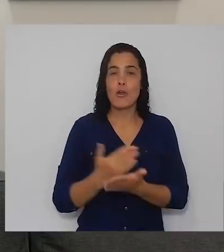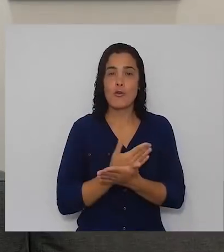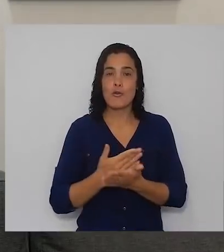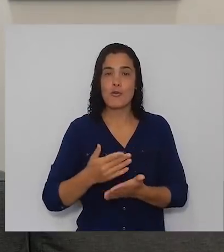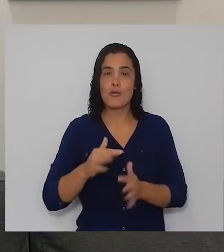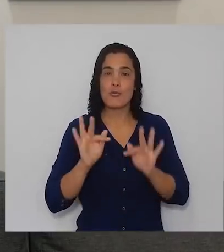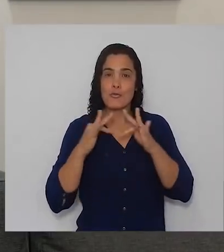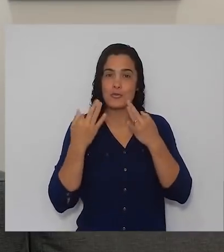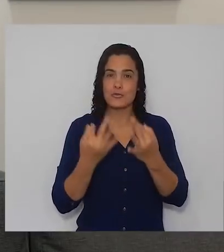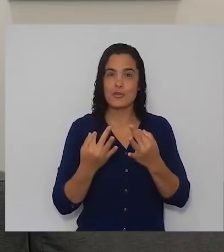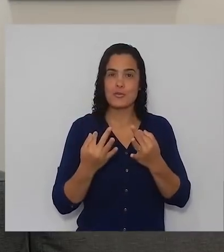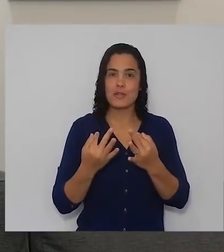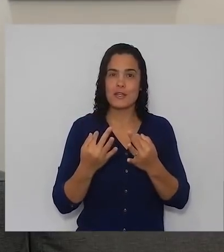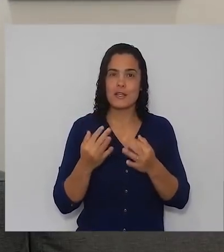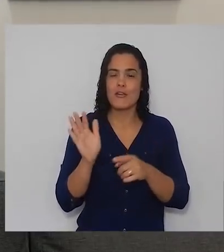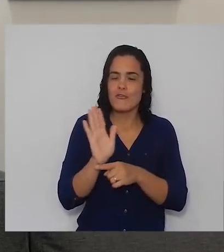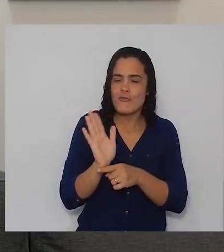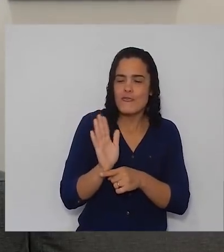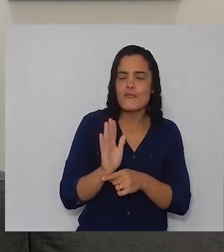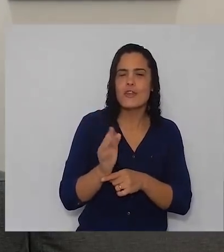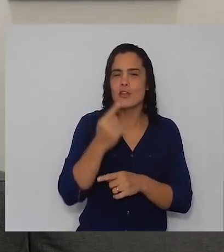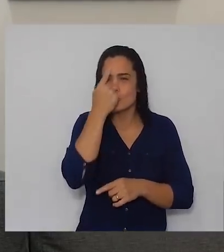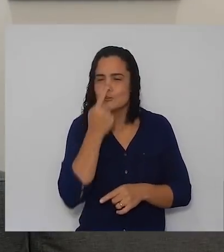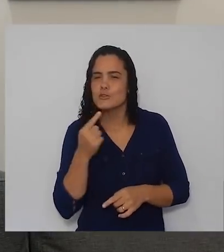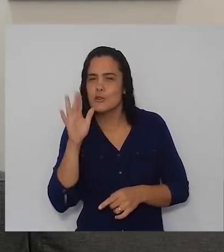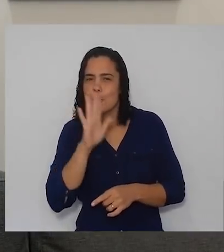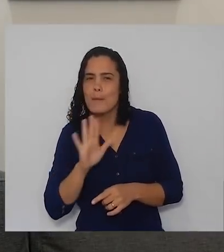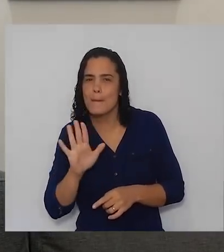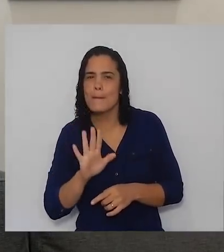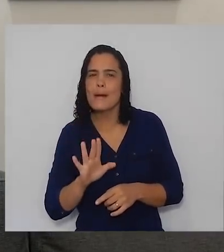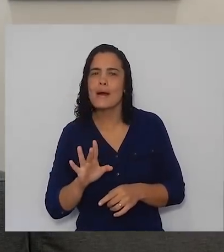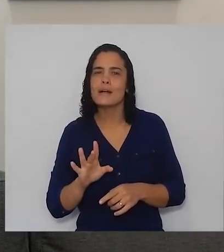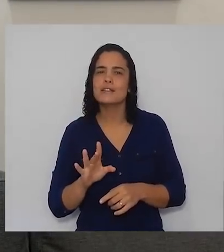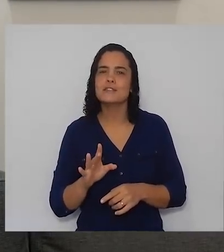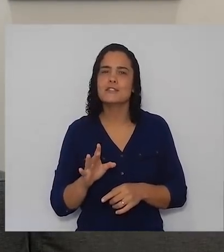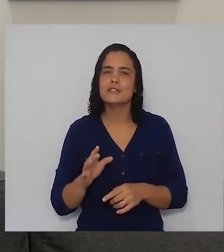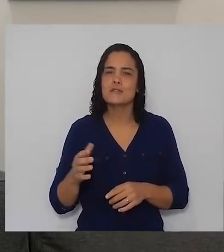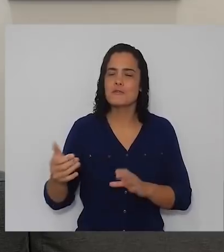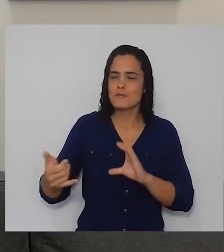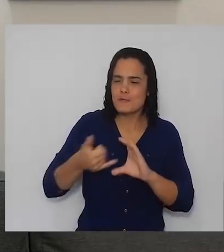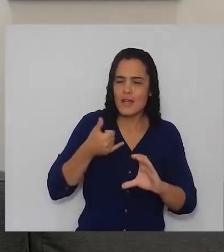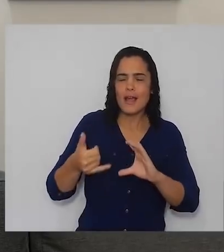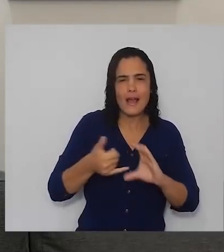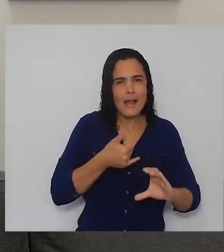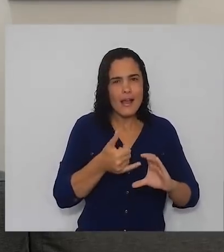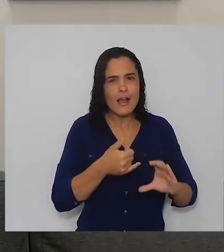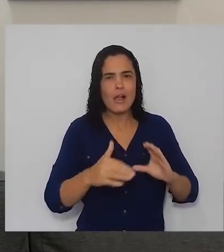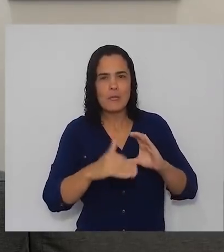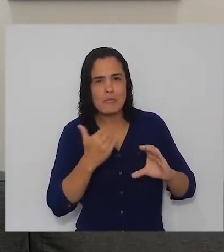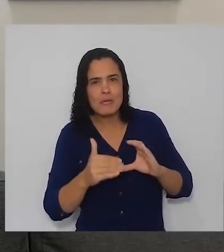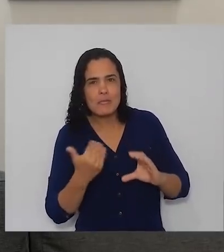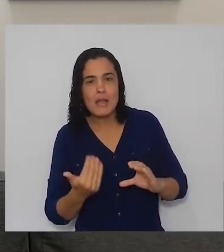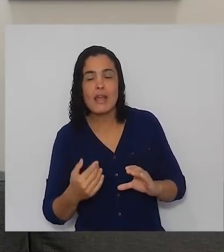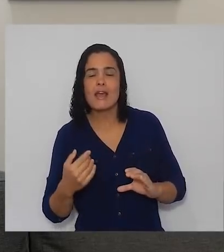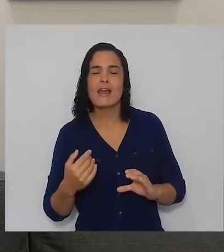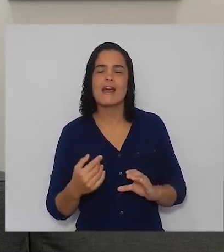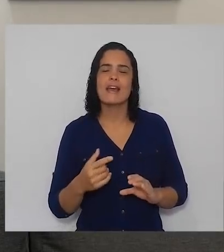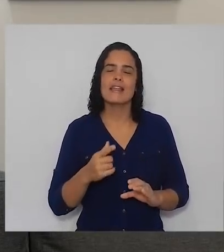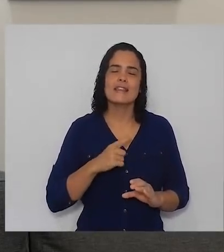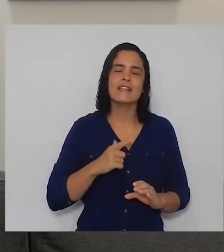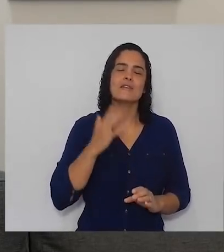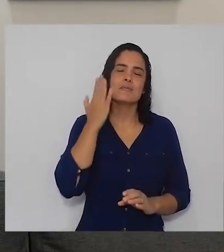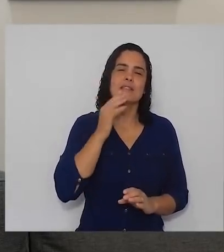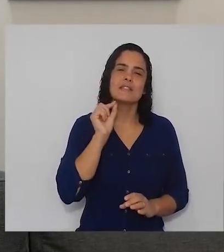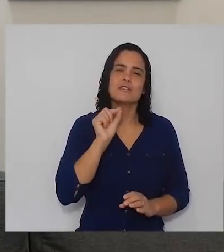tanto tempo não nos vemos. Algumas famílias nos mandaram imagens, vídeos e esta mensagem de que nós, sendo